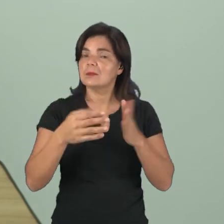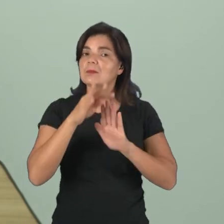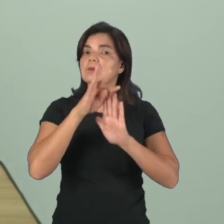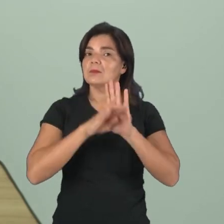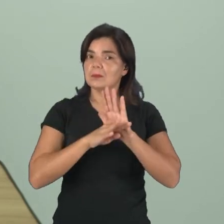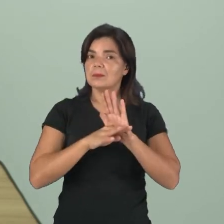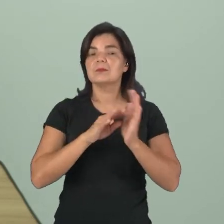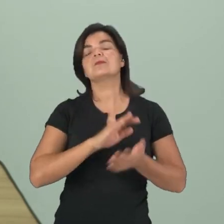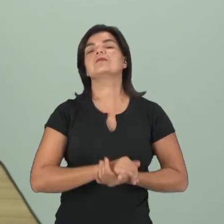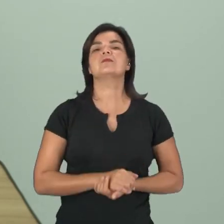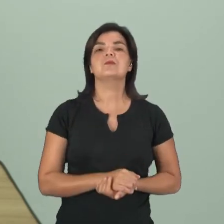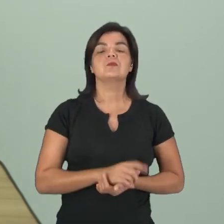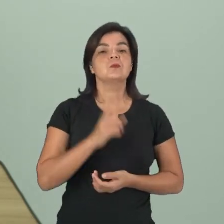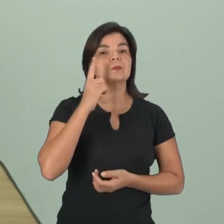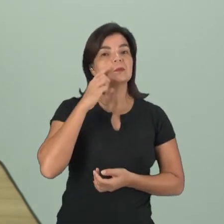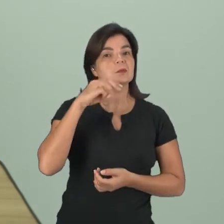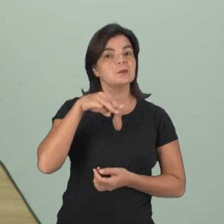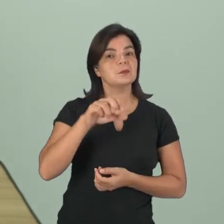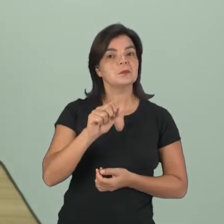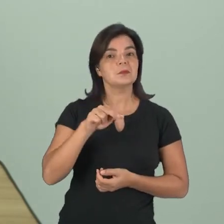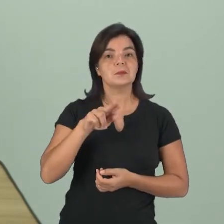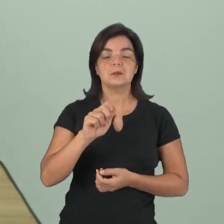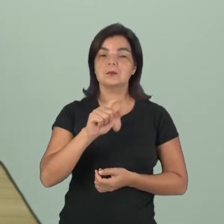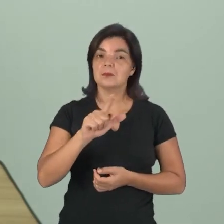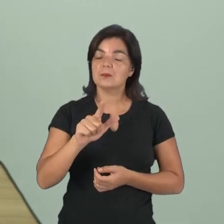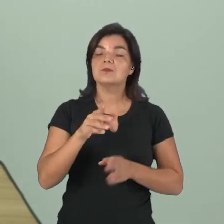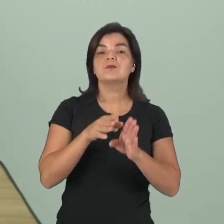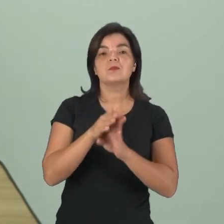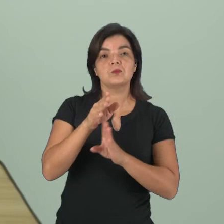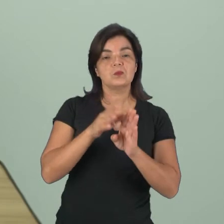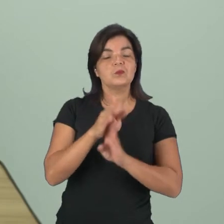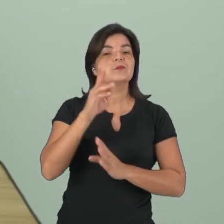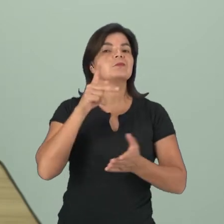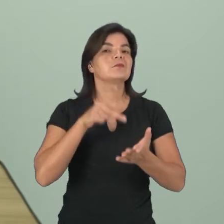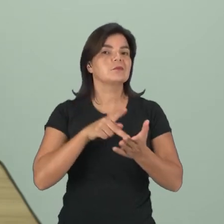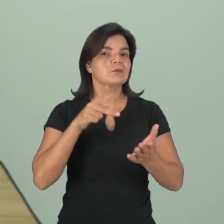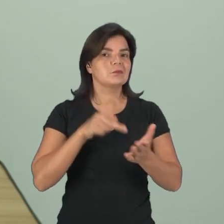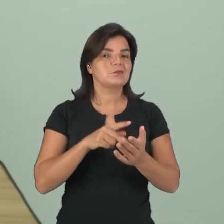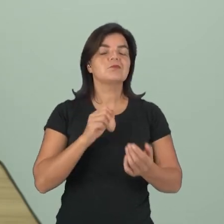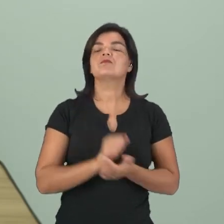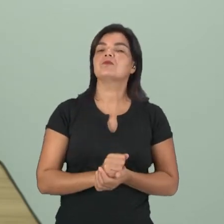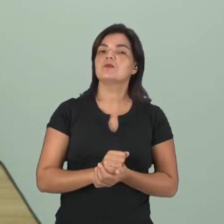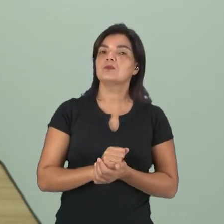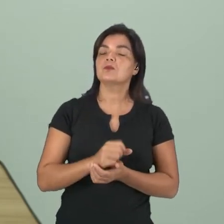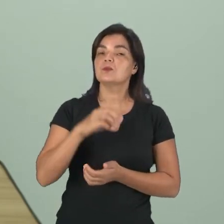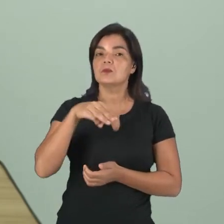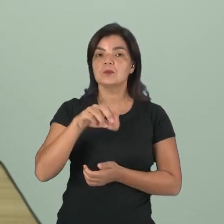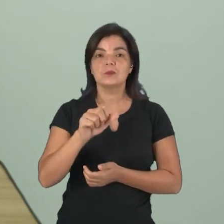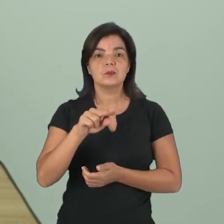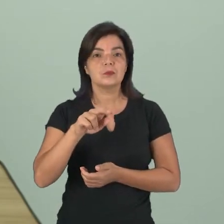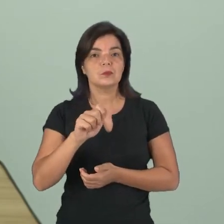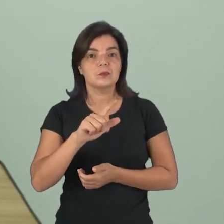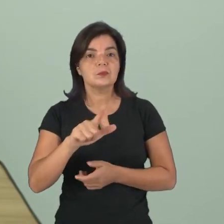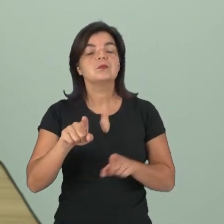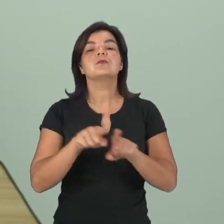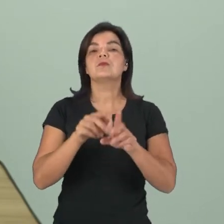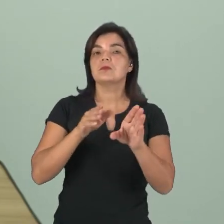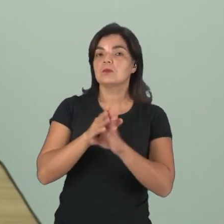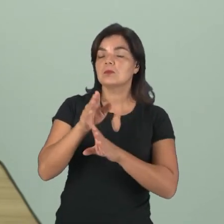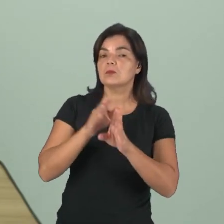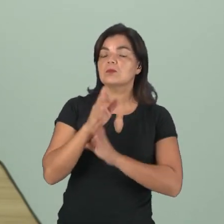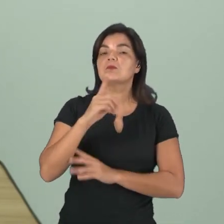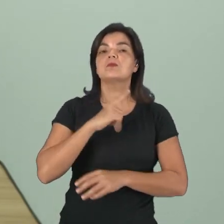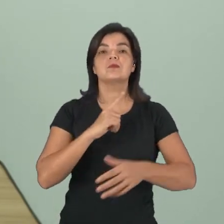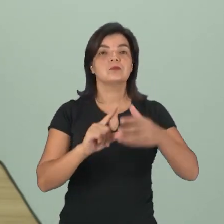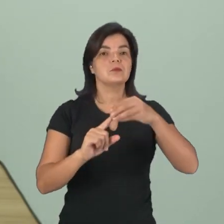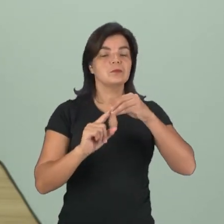texto? É o manual de instruções, isso mesmo. O manual de instruções, ele tem a